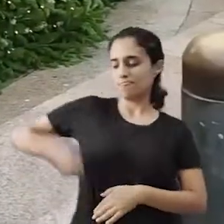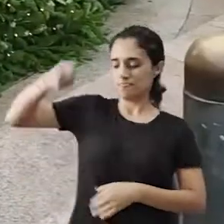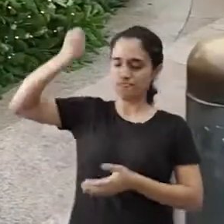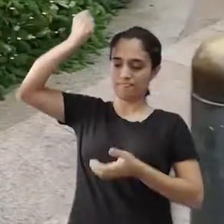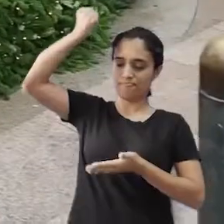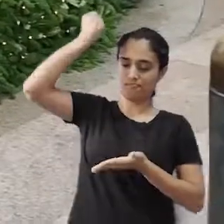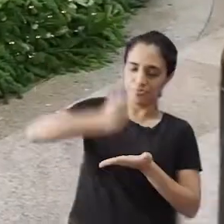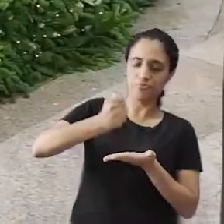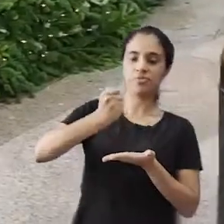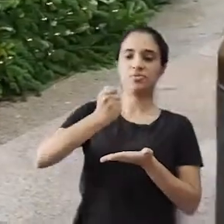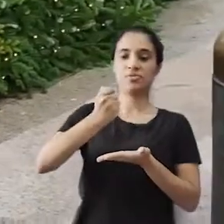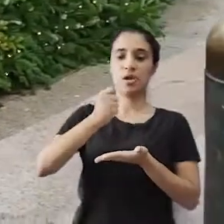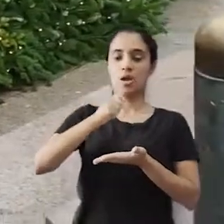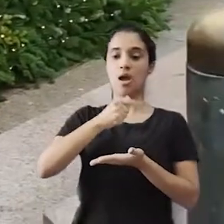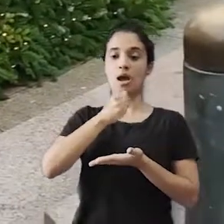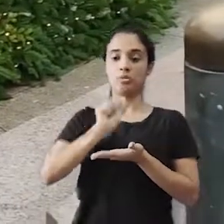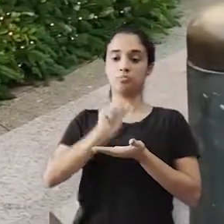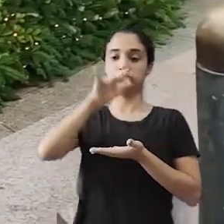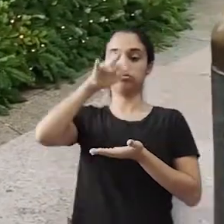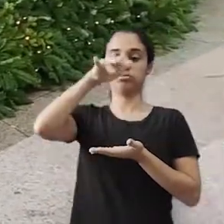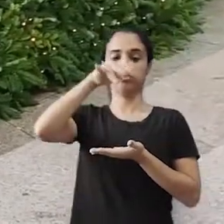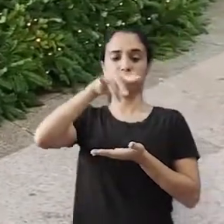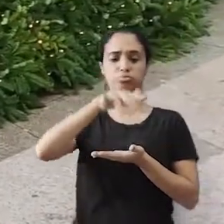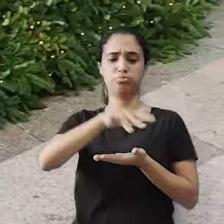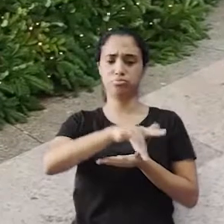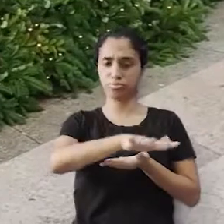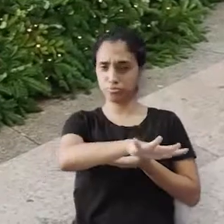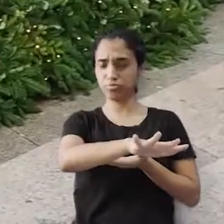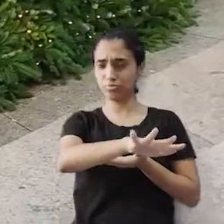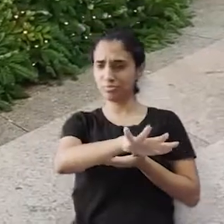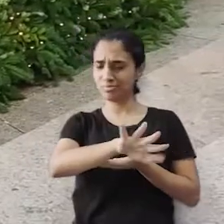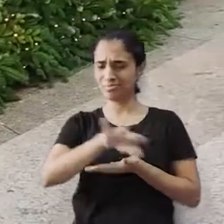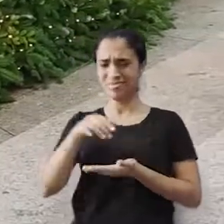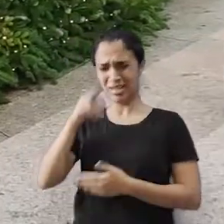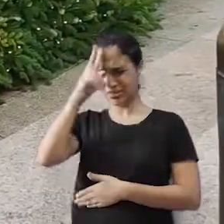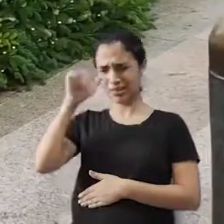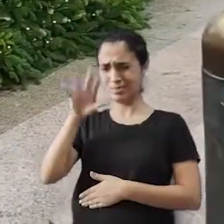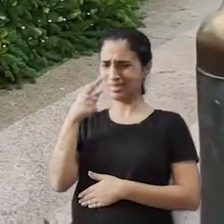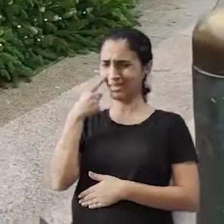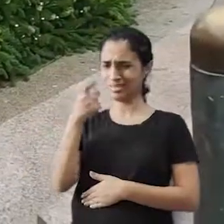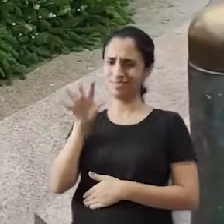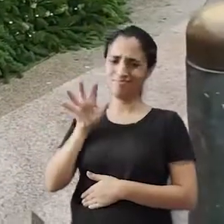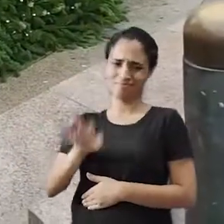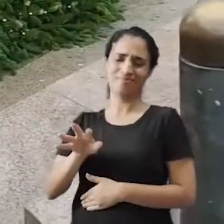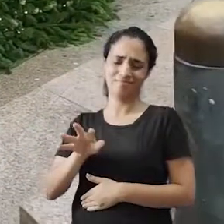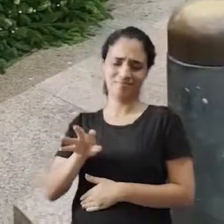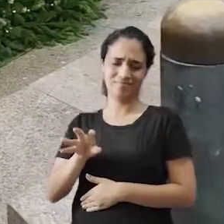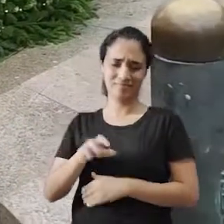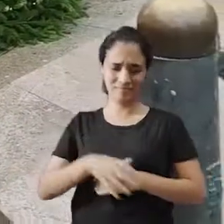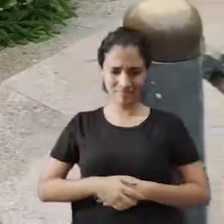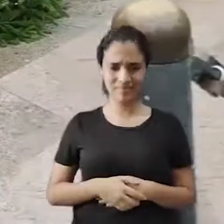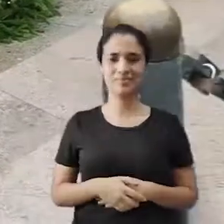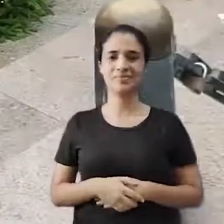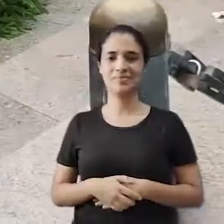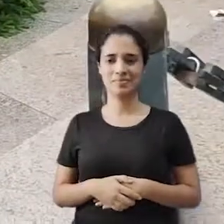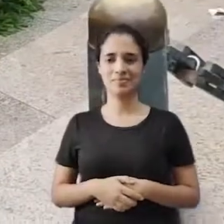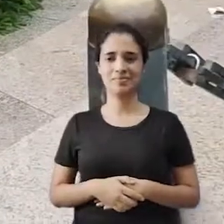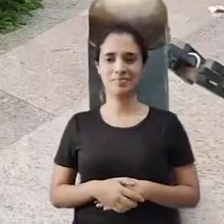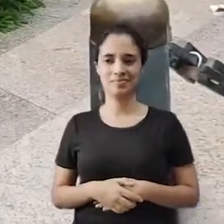aí, saiu, né, jorrou essa água. O que é mais interessante, né? O nome